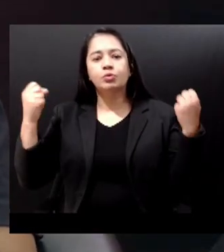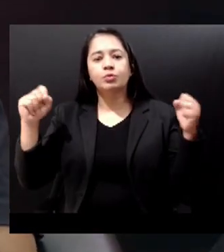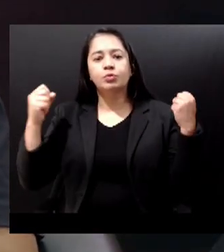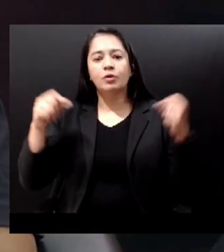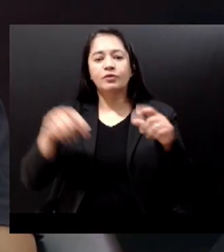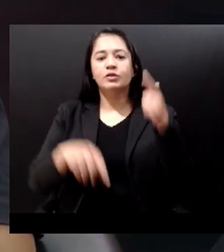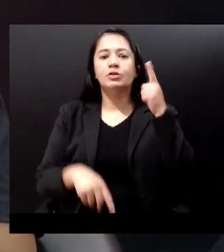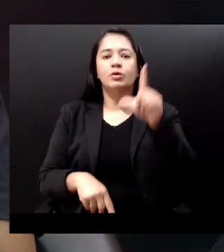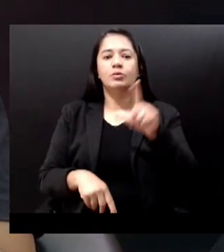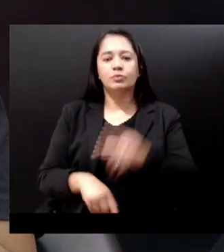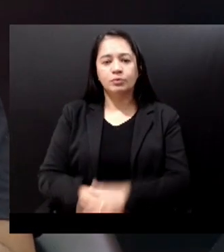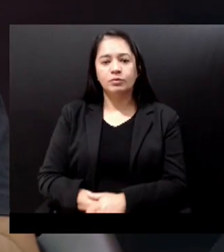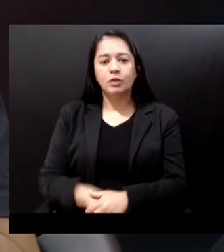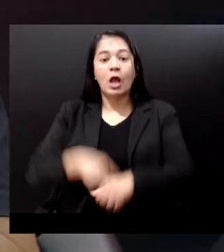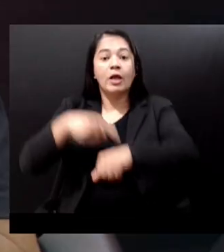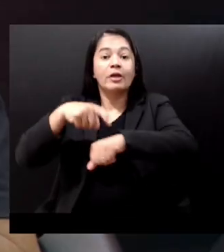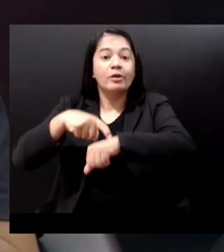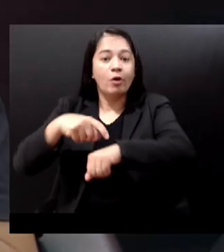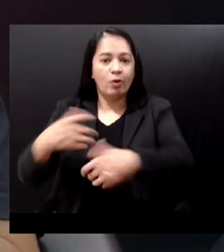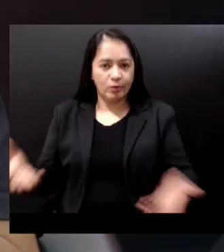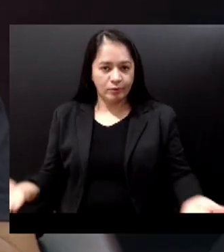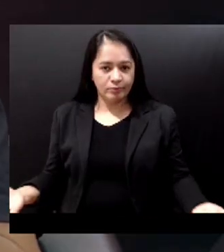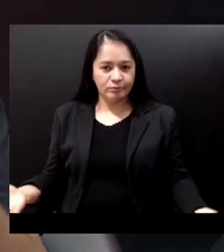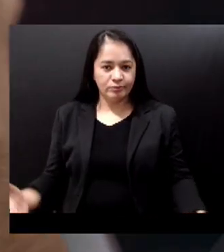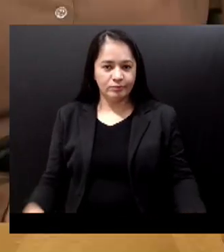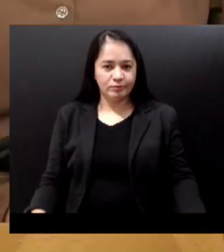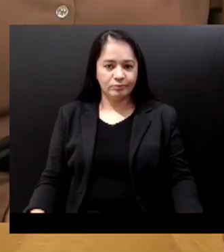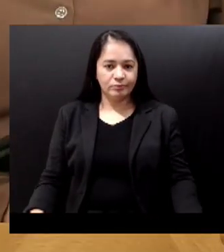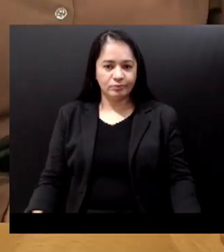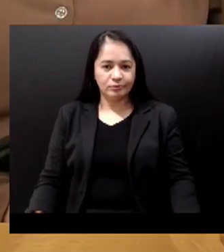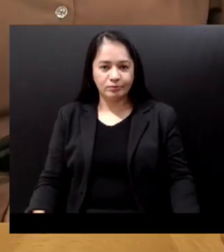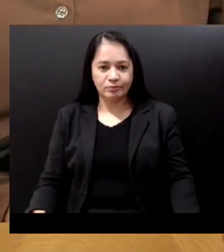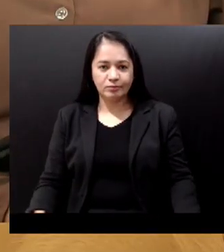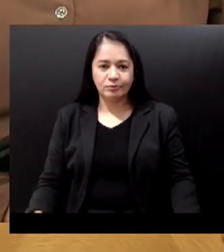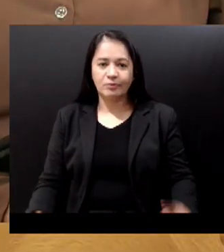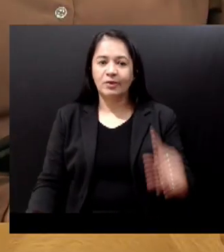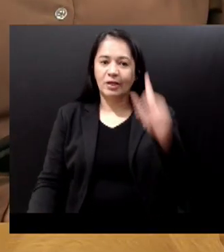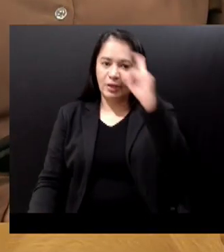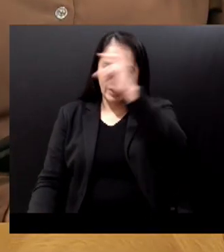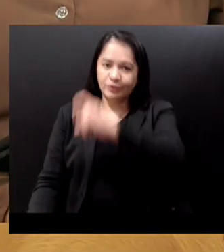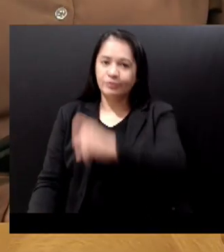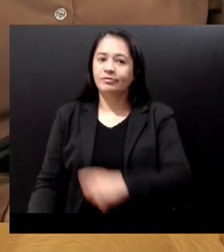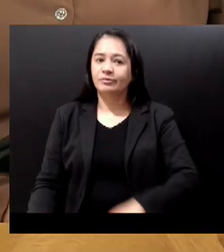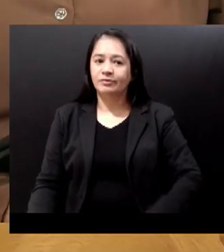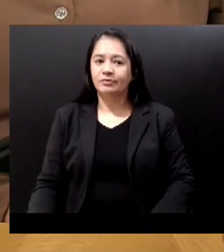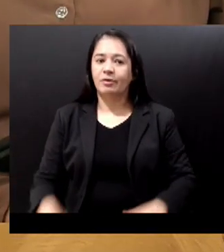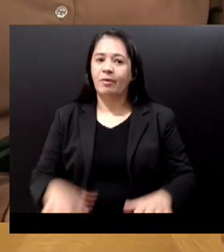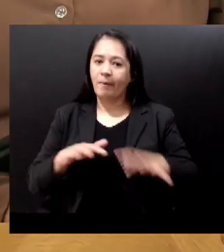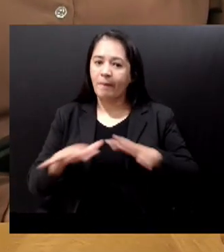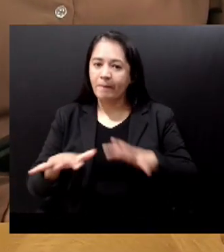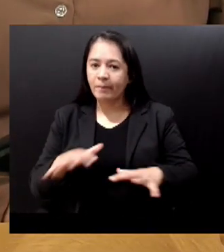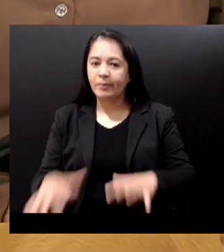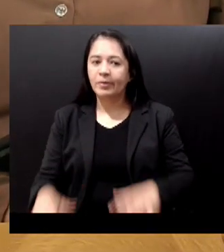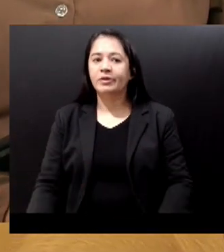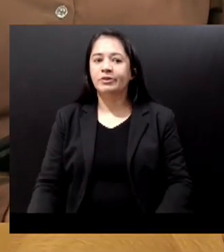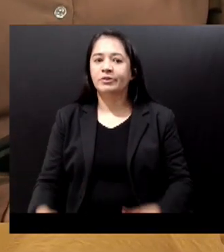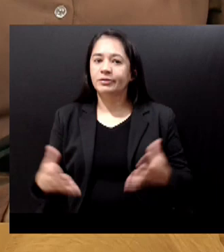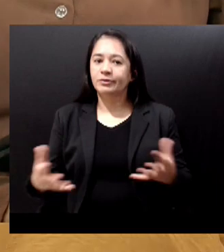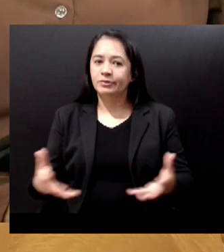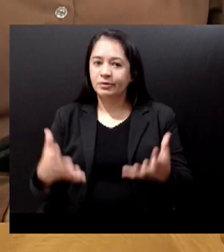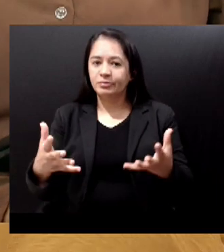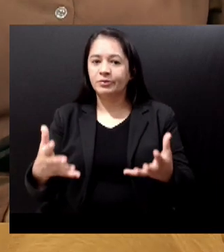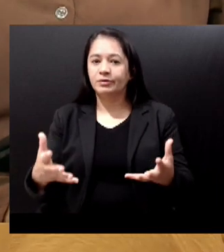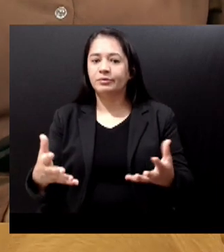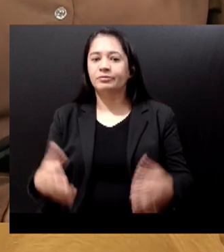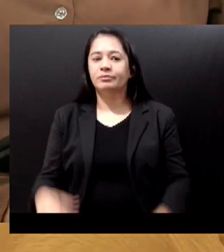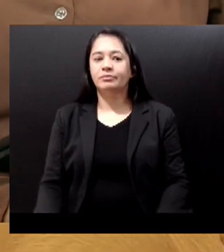uhum. horas você vai fazer isso? Então é uma coisa muito complexa que aí realmente mexe na questão da motivação e da nossa agenda.